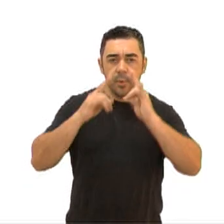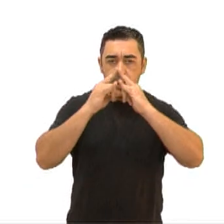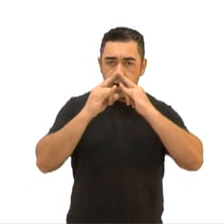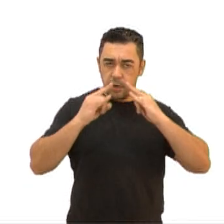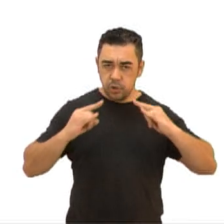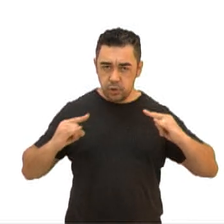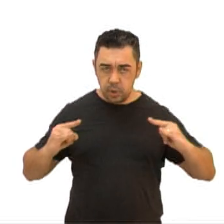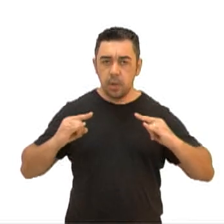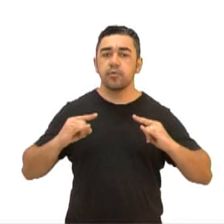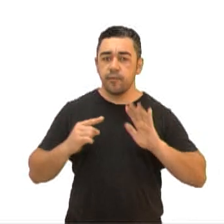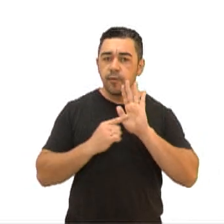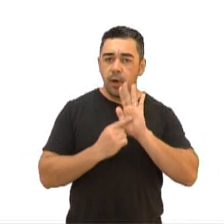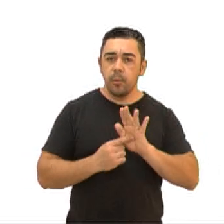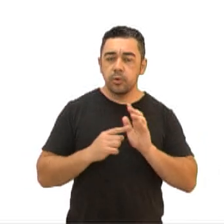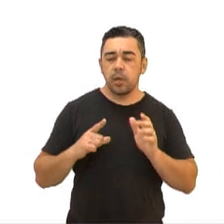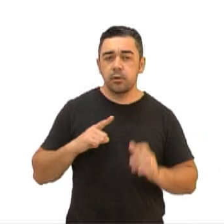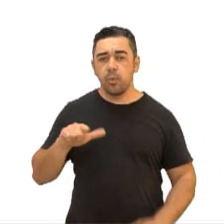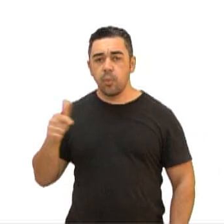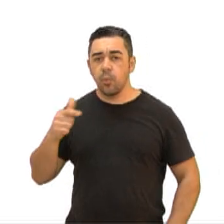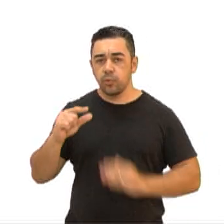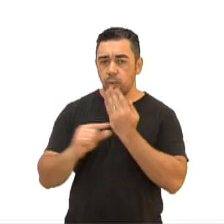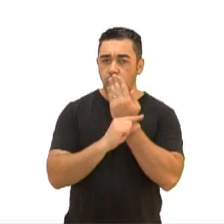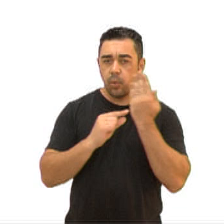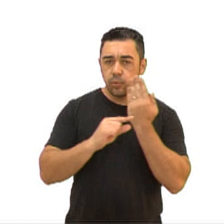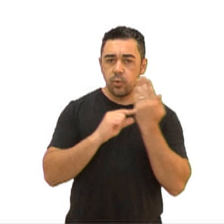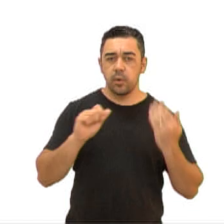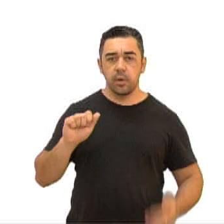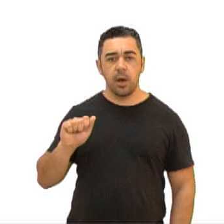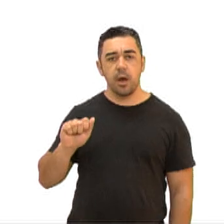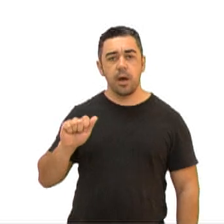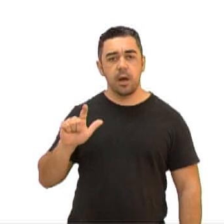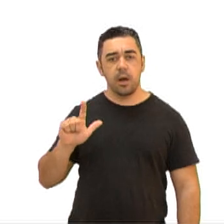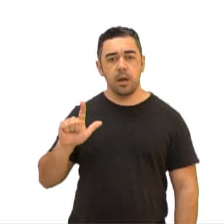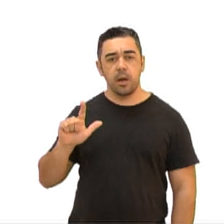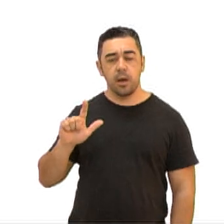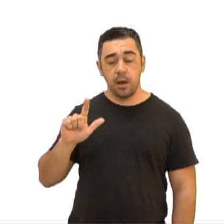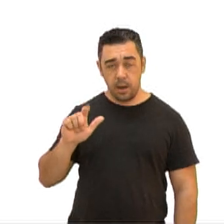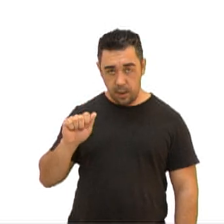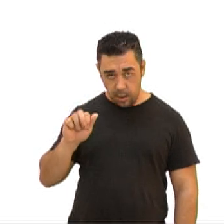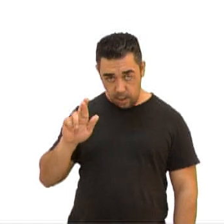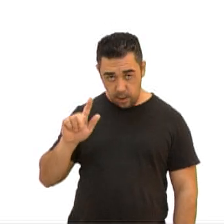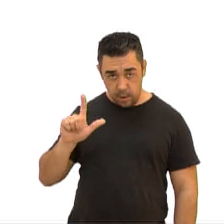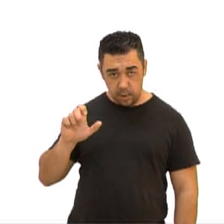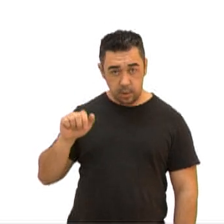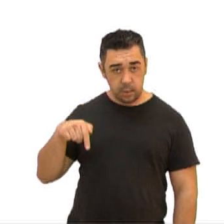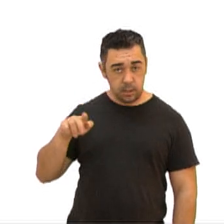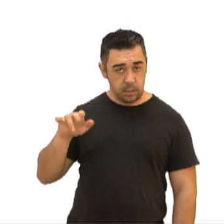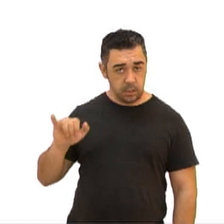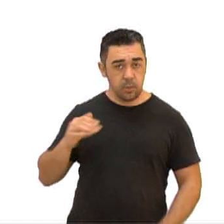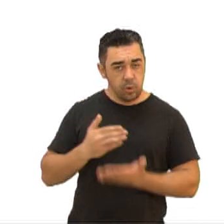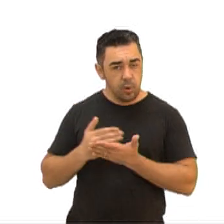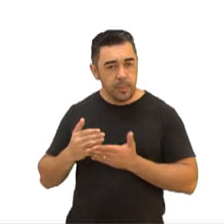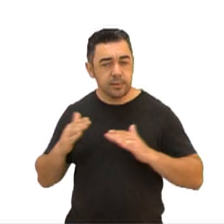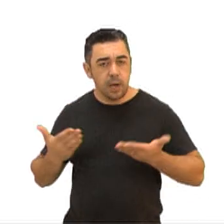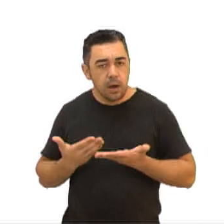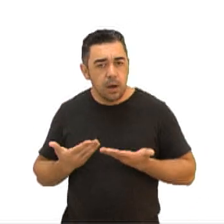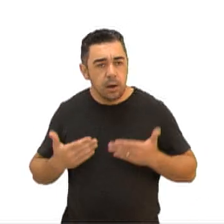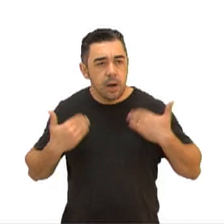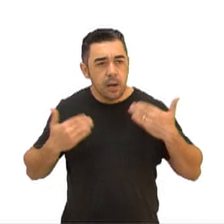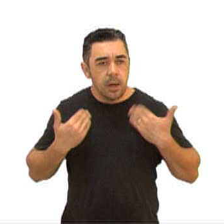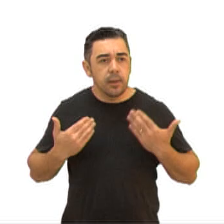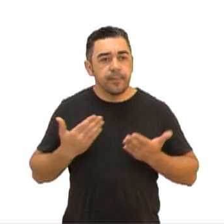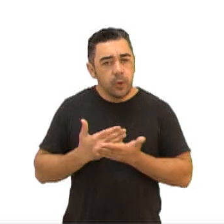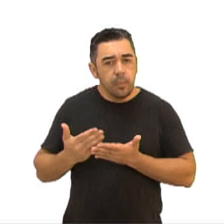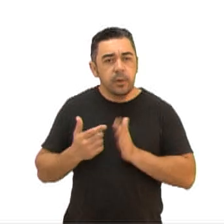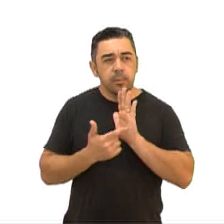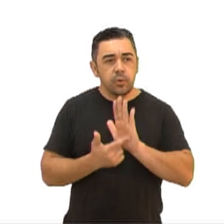aparecer em vários trabalhos. Então, os temas deixam de ser tão depressivo e começa a ficar bem mais alegre. E a predominância